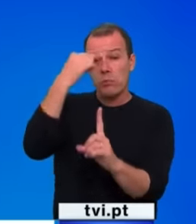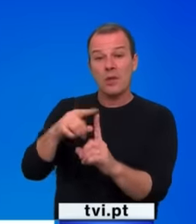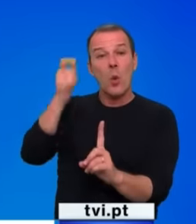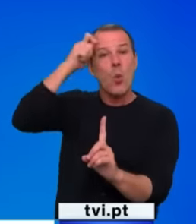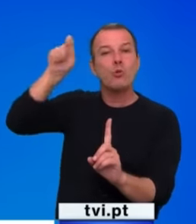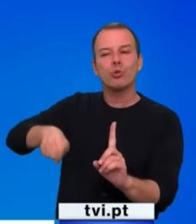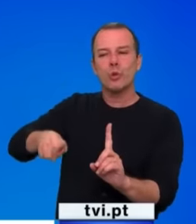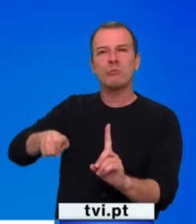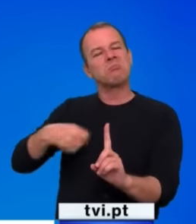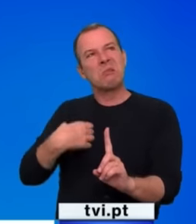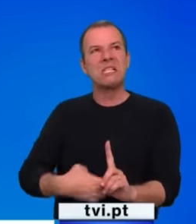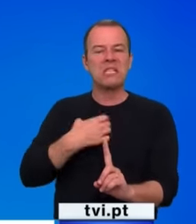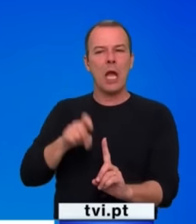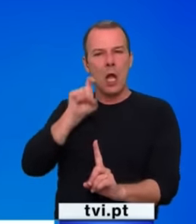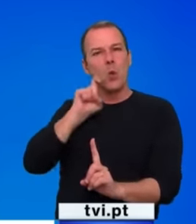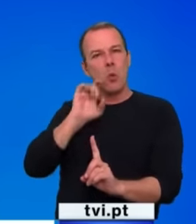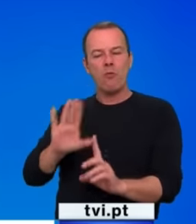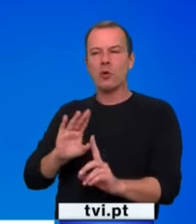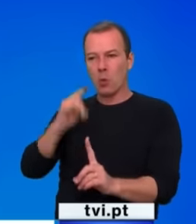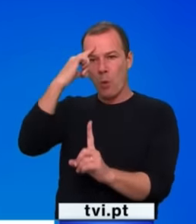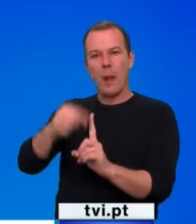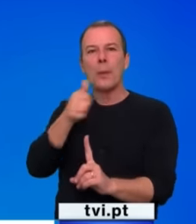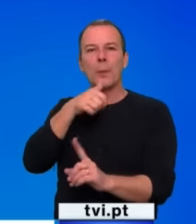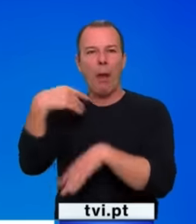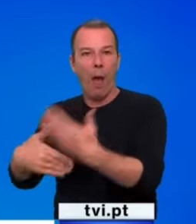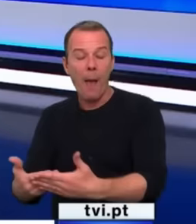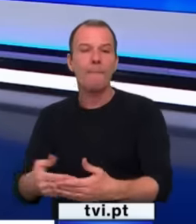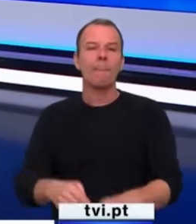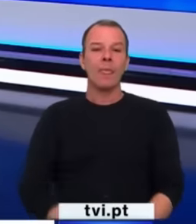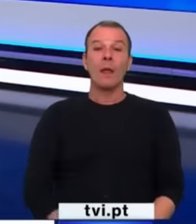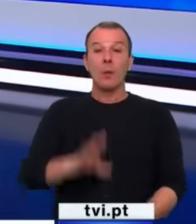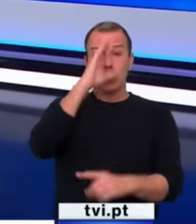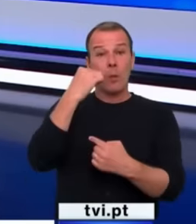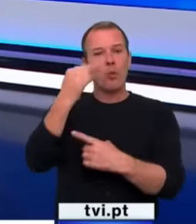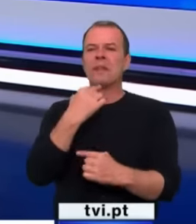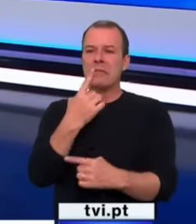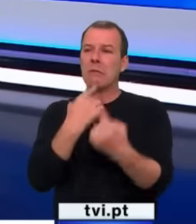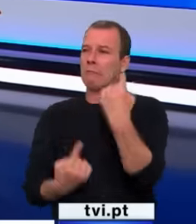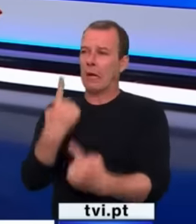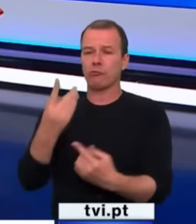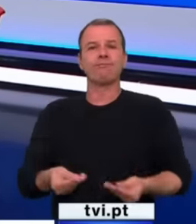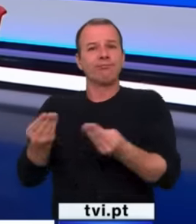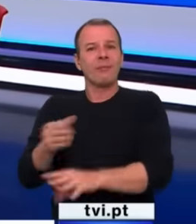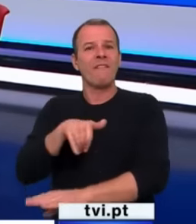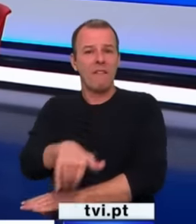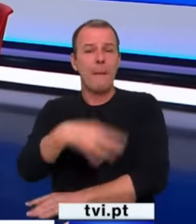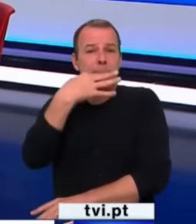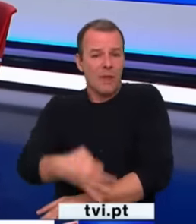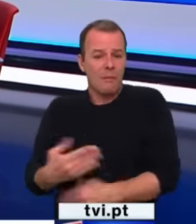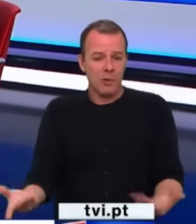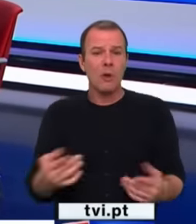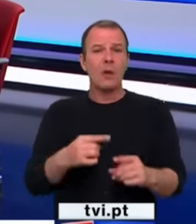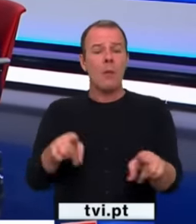sinta segurança naquilo que produziu. O Ministério Público já anunciou que vai recorrer, o que isto nos diz é que nós temos a justiça